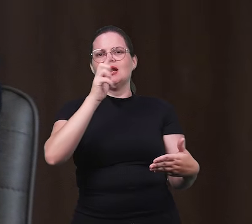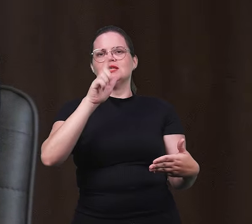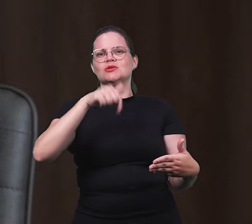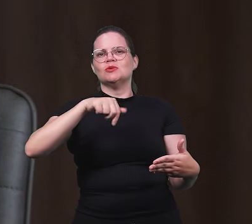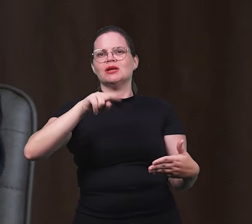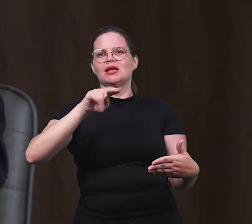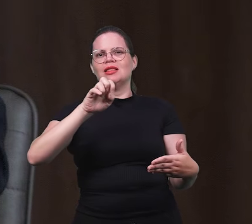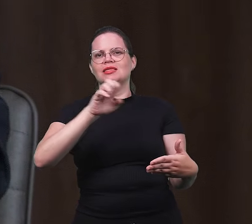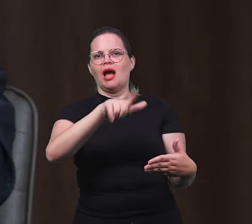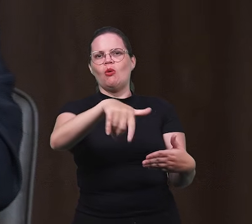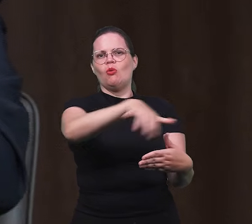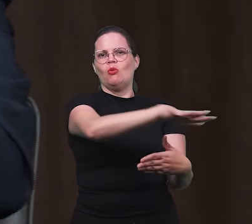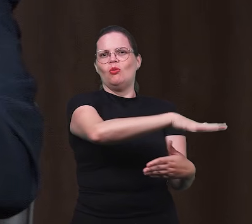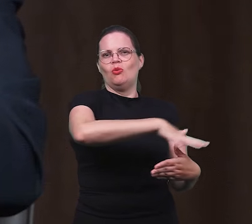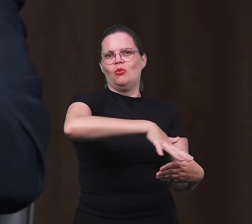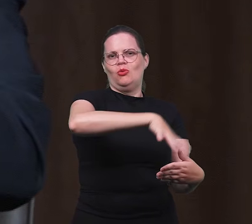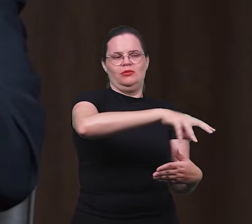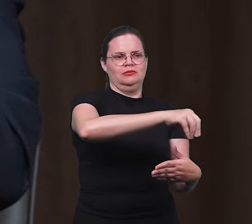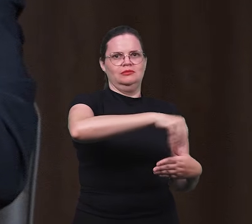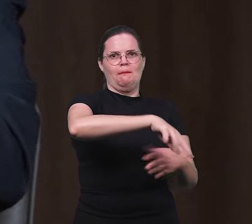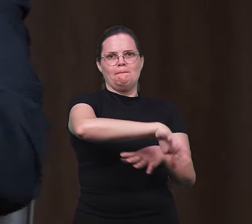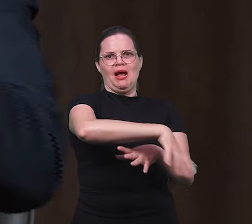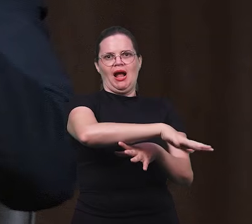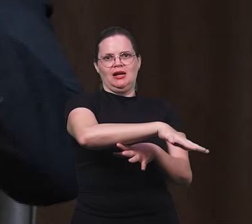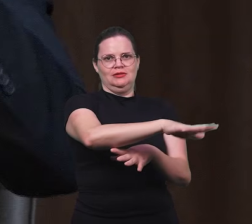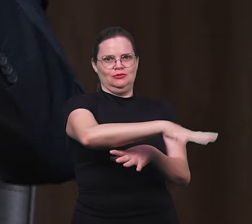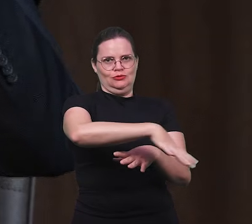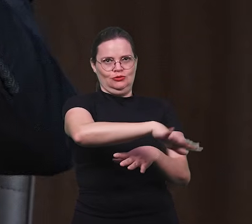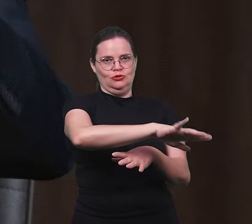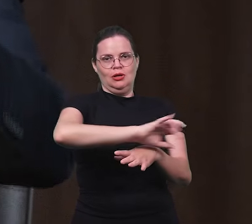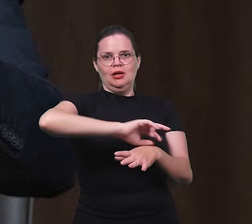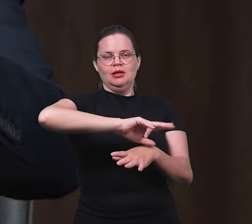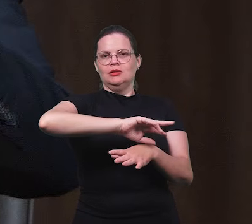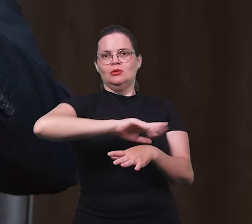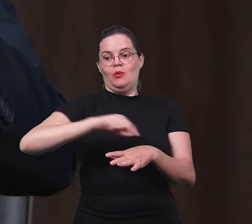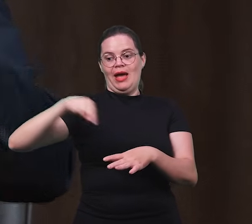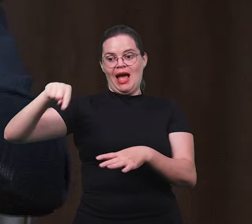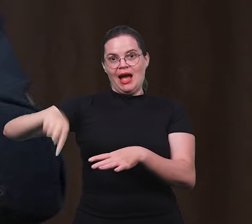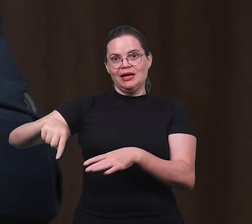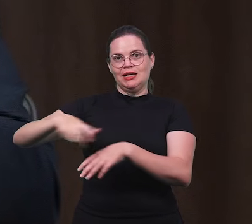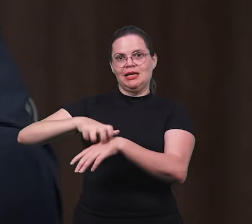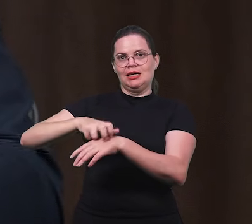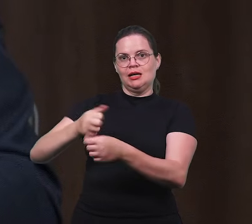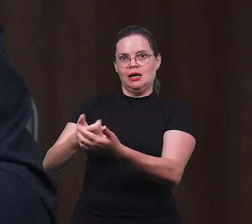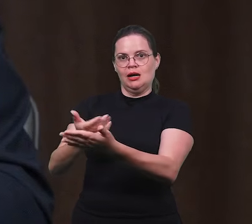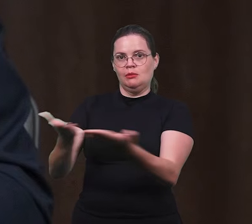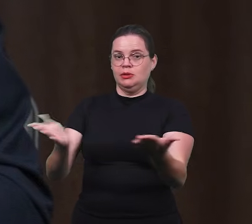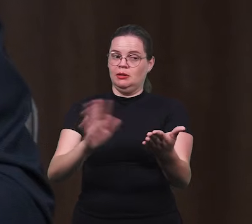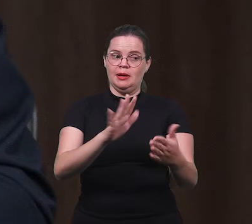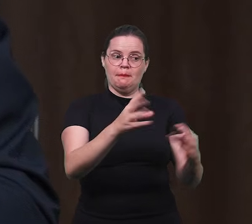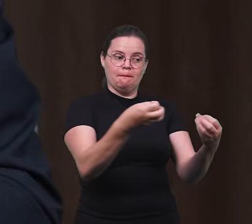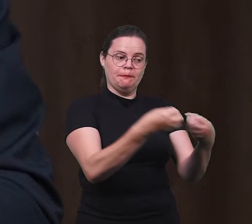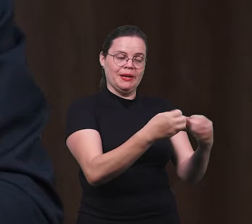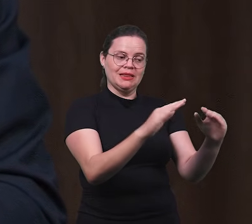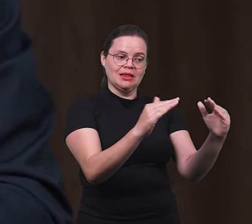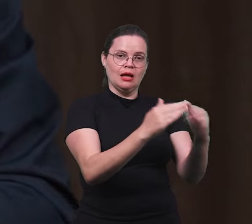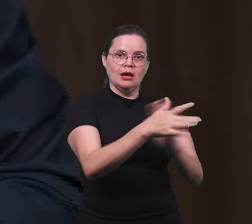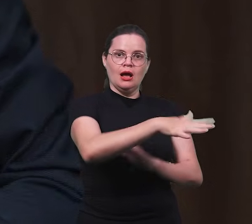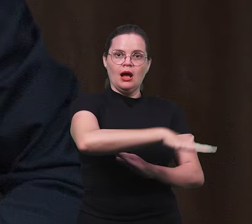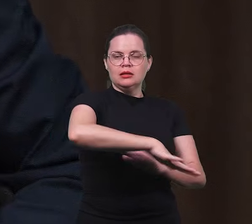isso em volta da casa. Não é aquela videira que estava exposta no campo, aberta. Então